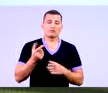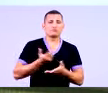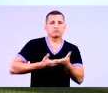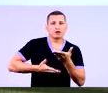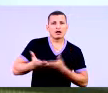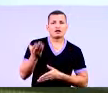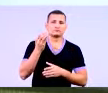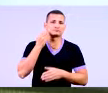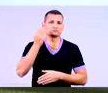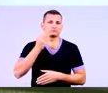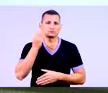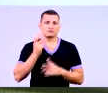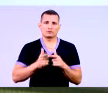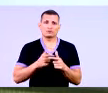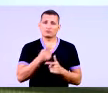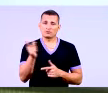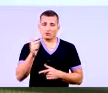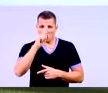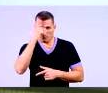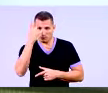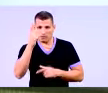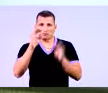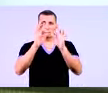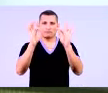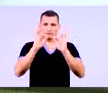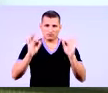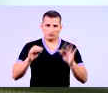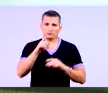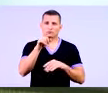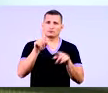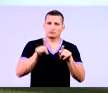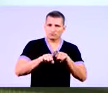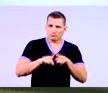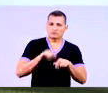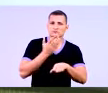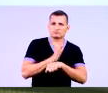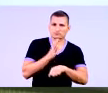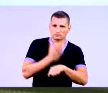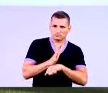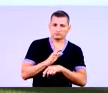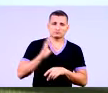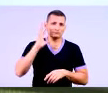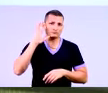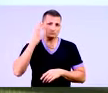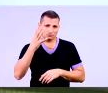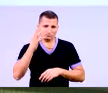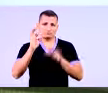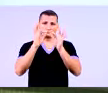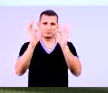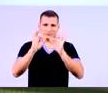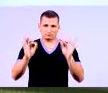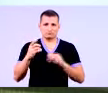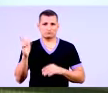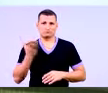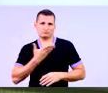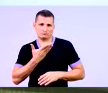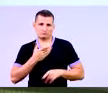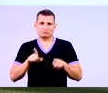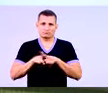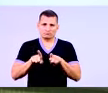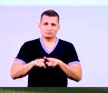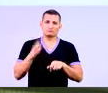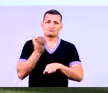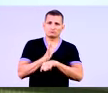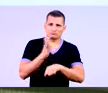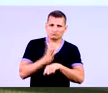porque é o você elaborar a expressão você também está treinando e ao resolver a expressão de outro amigo você também está treinando